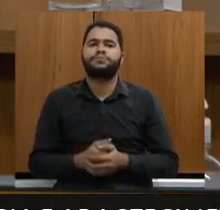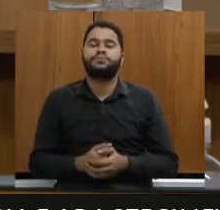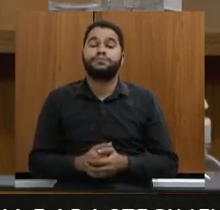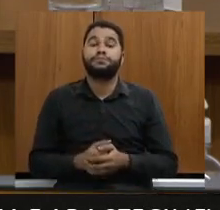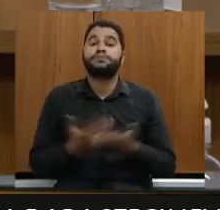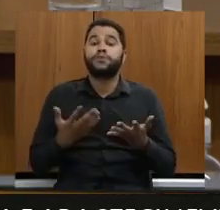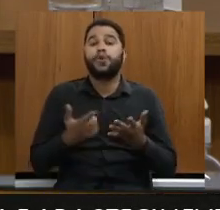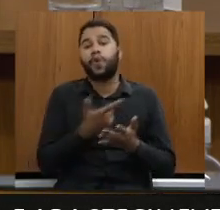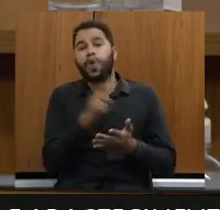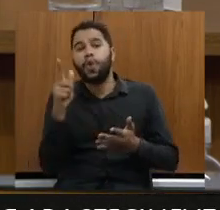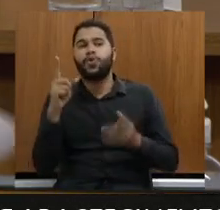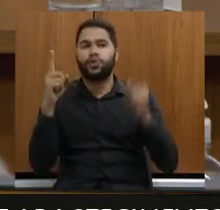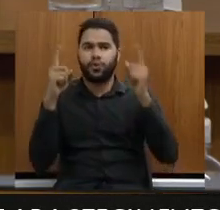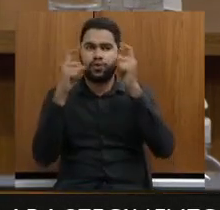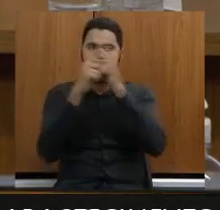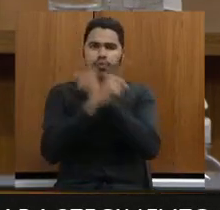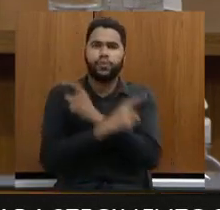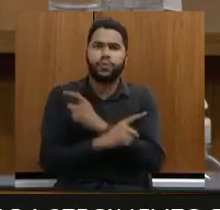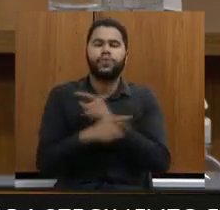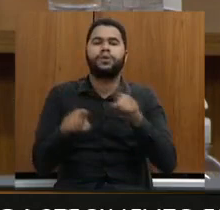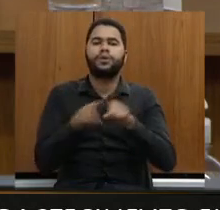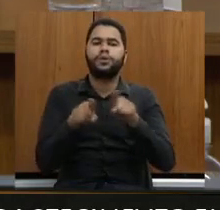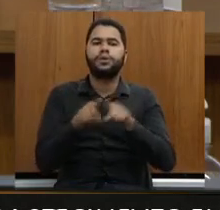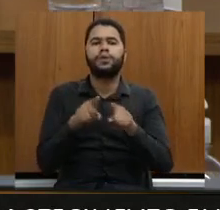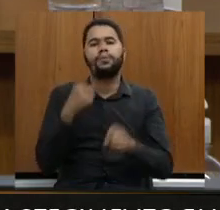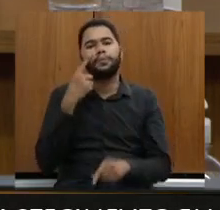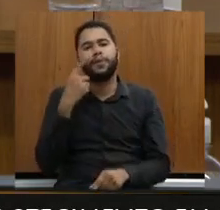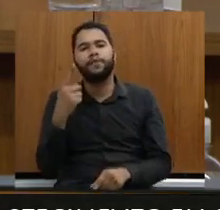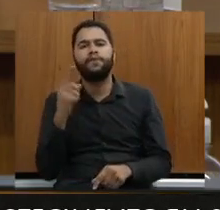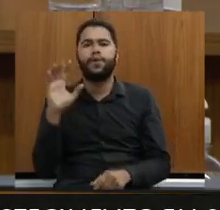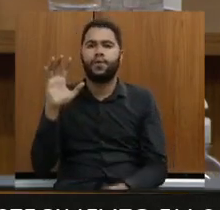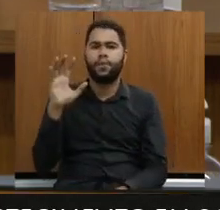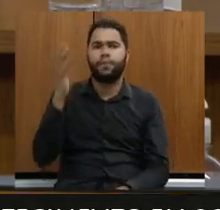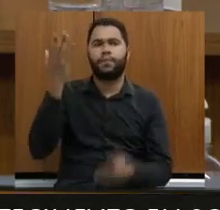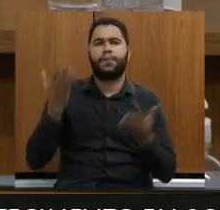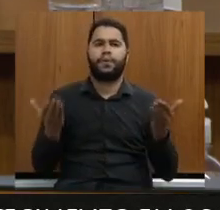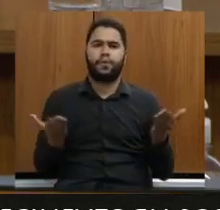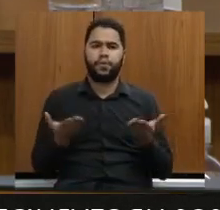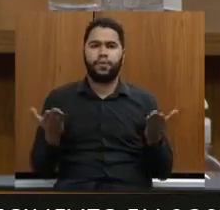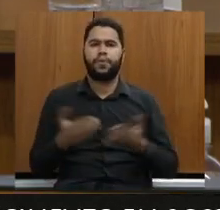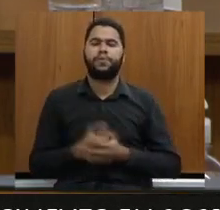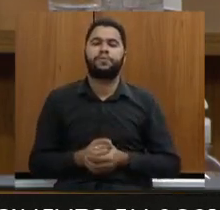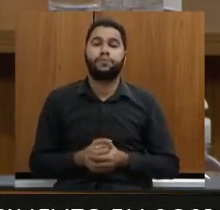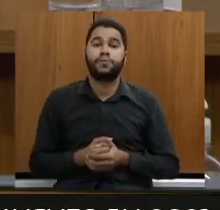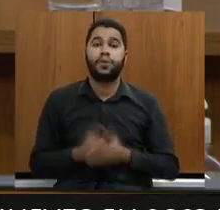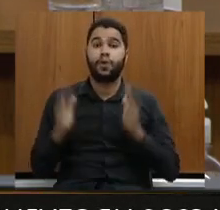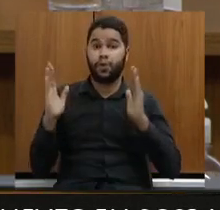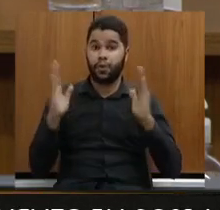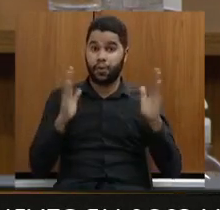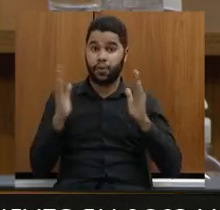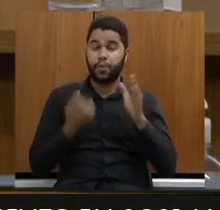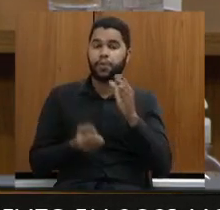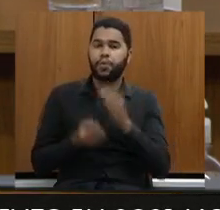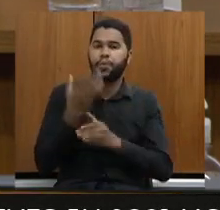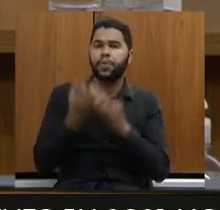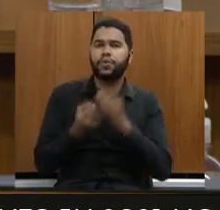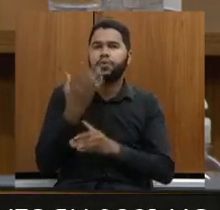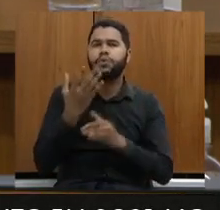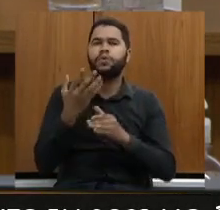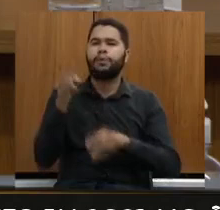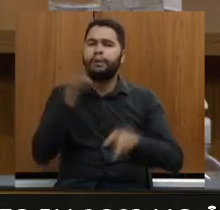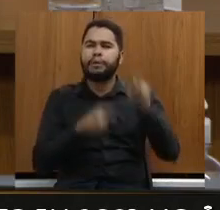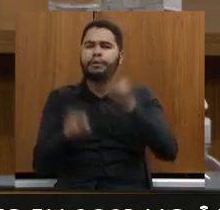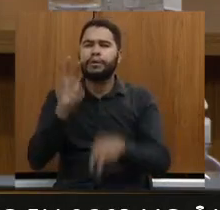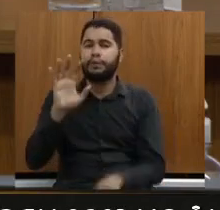enfim todas as dificuldades academias começam a vir os impactos agora então é o momento do Produtor analisar